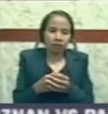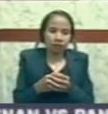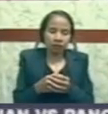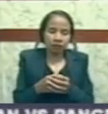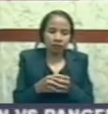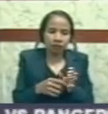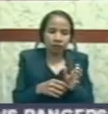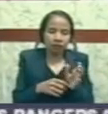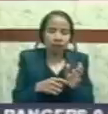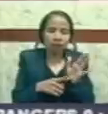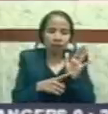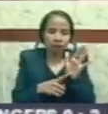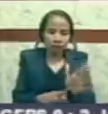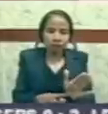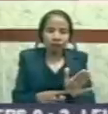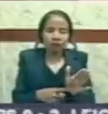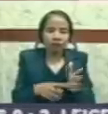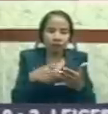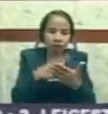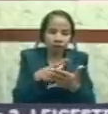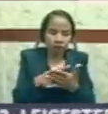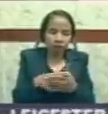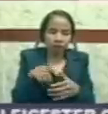introduz-se proposta ser ne, né, orcida,